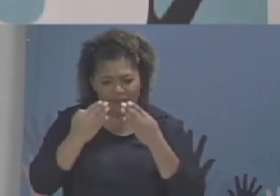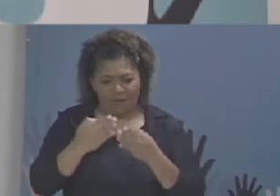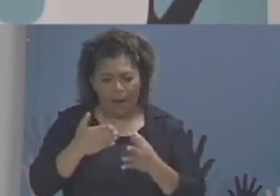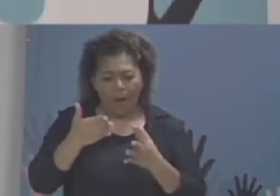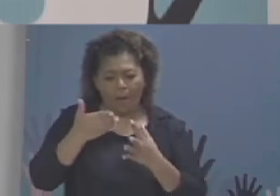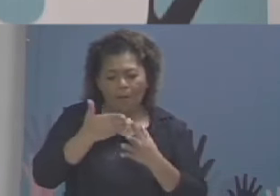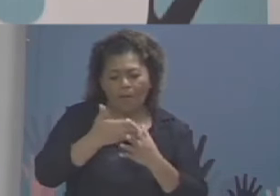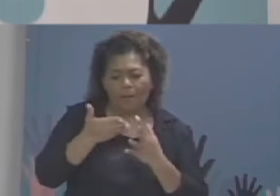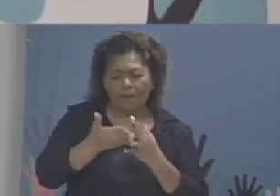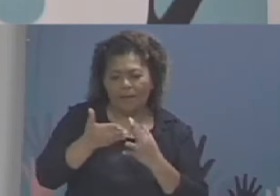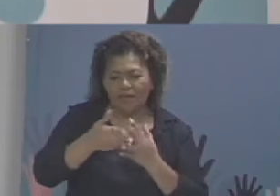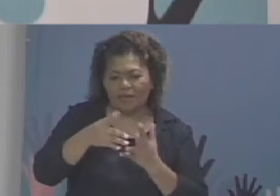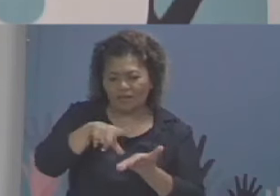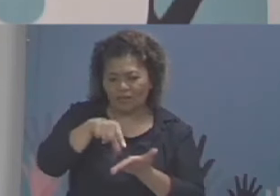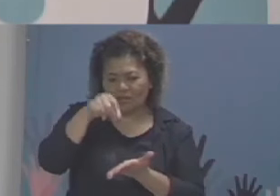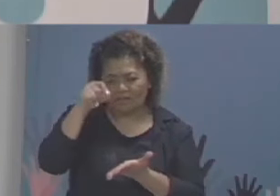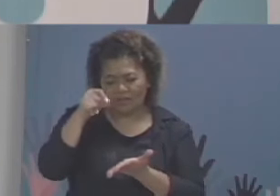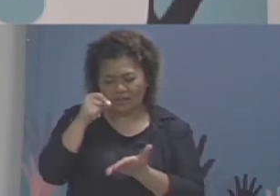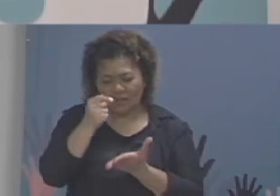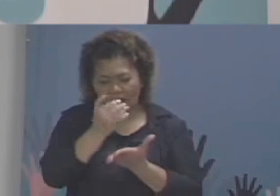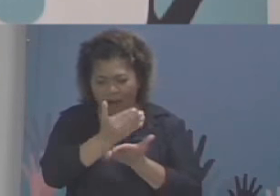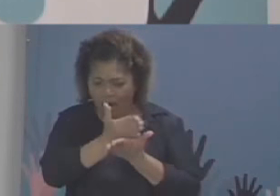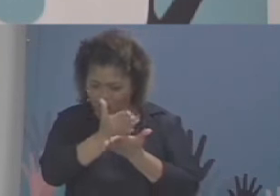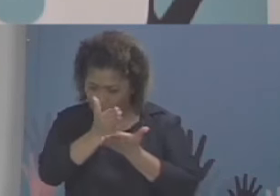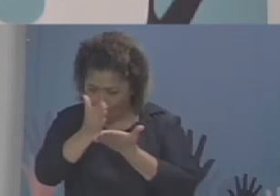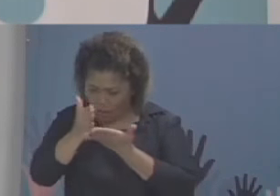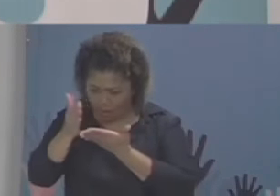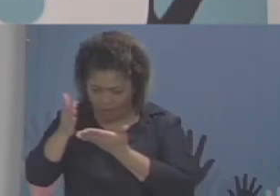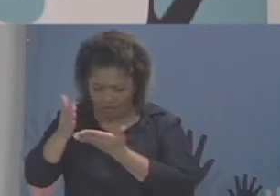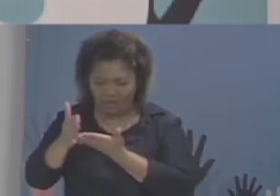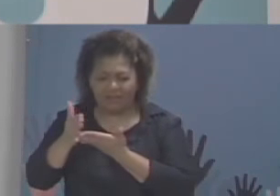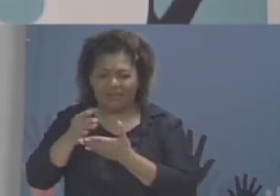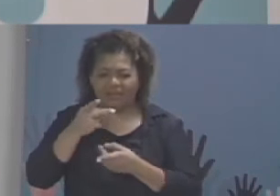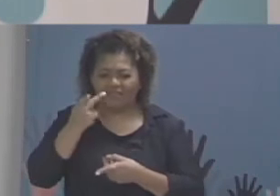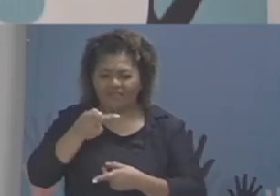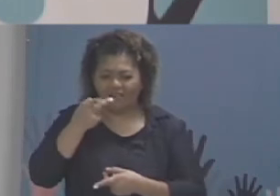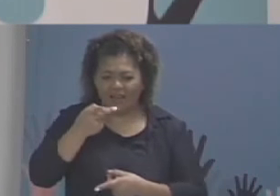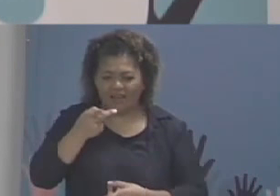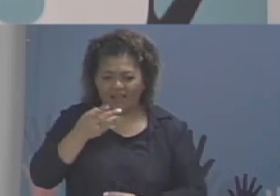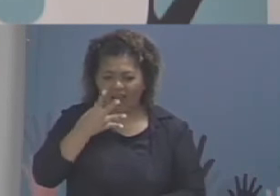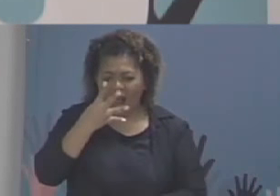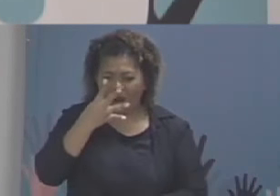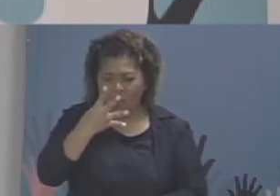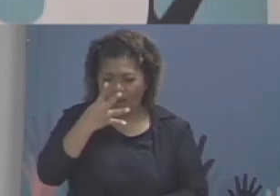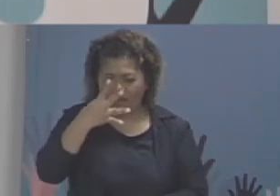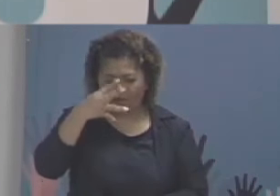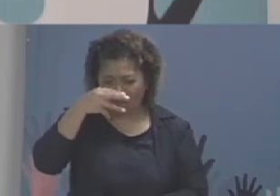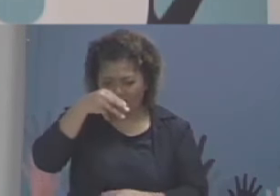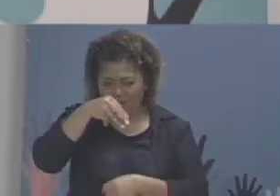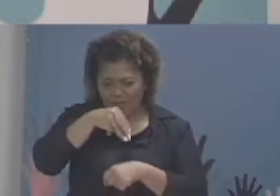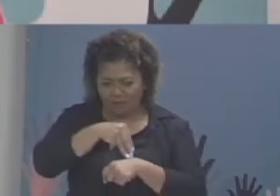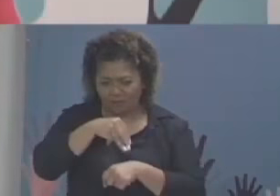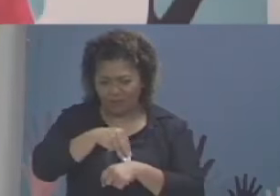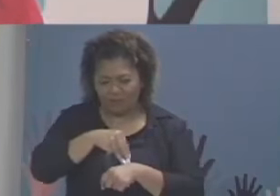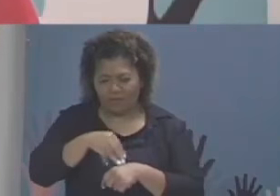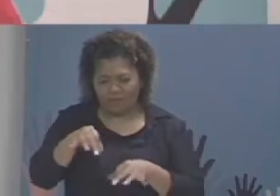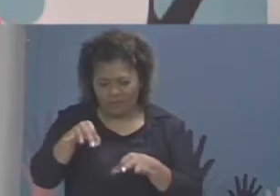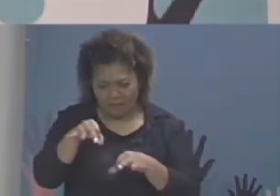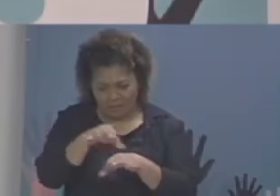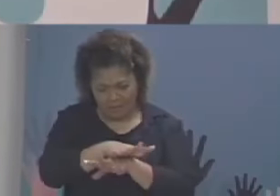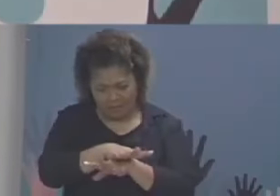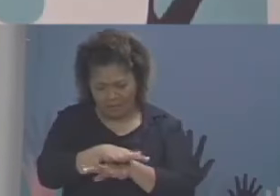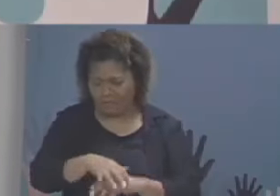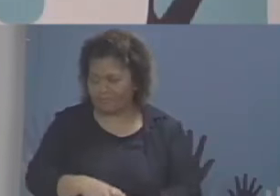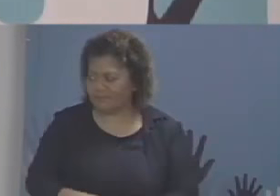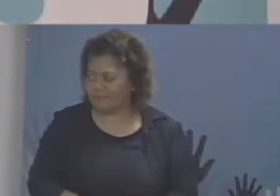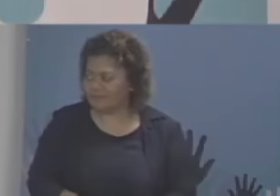se definirá a ordem das falas e cada representante da chapa terá 4 minutos para as considerações finais. Por